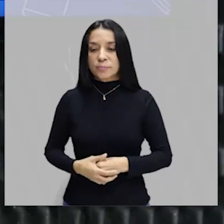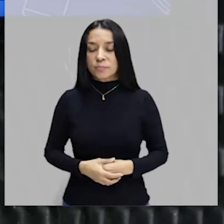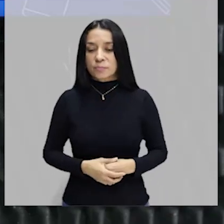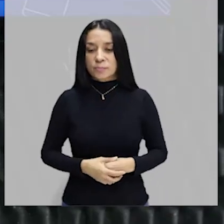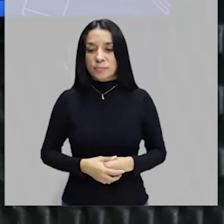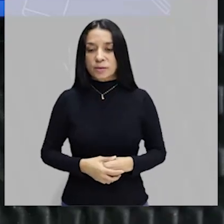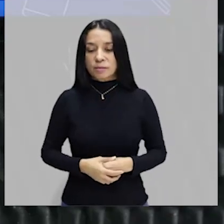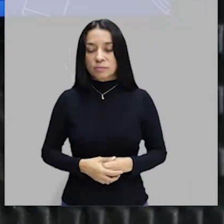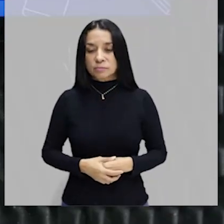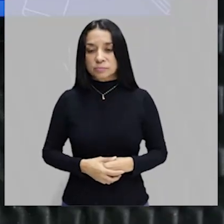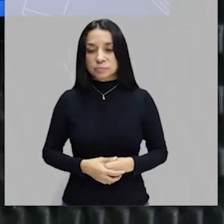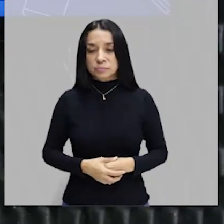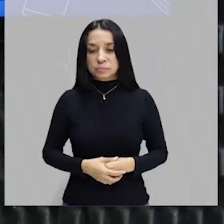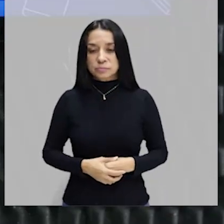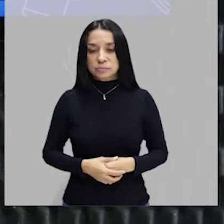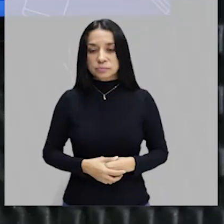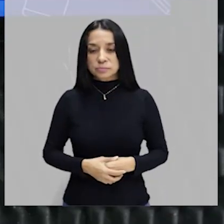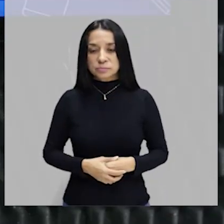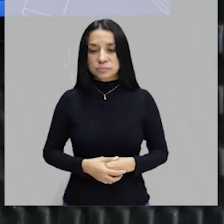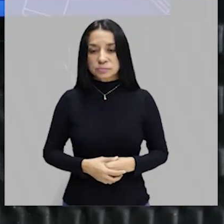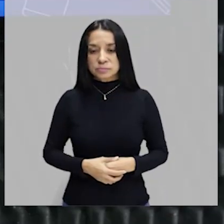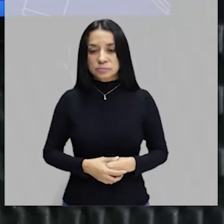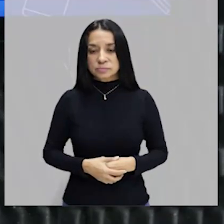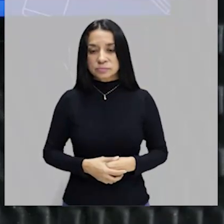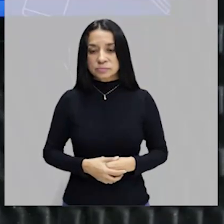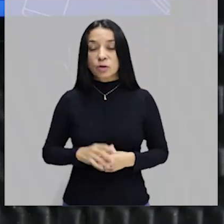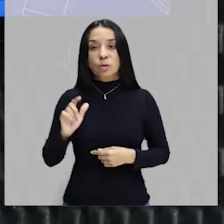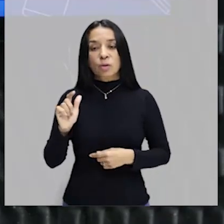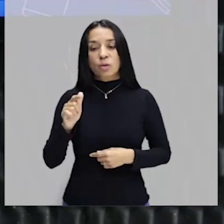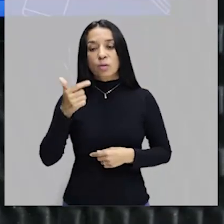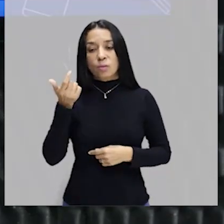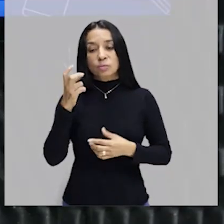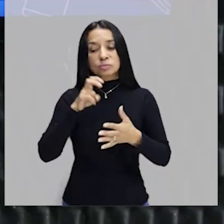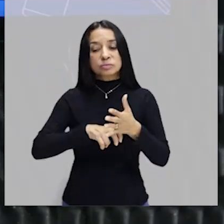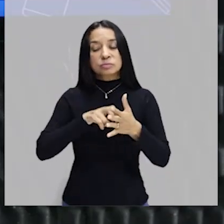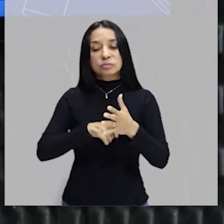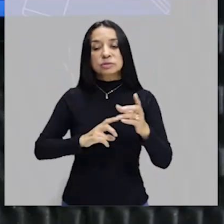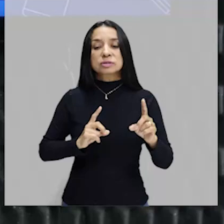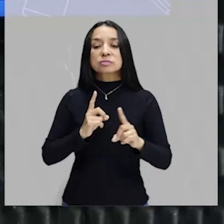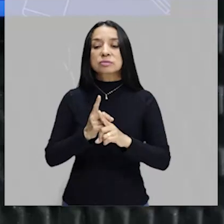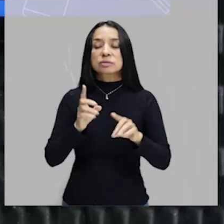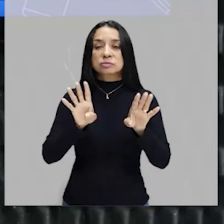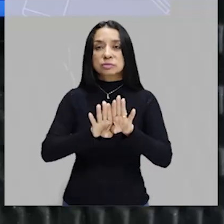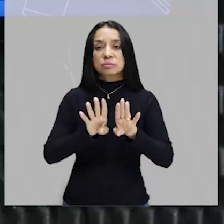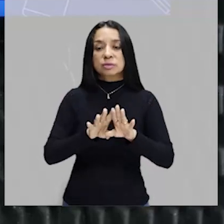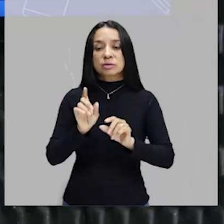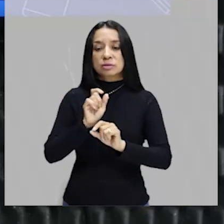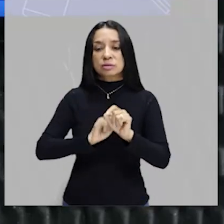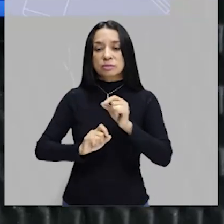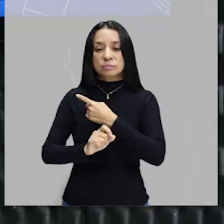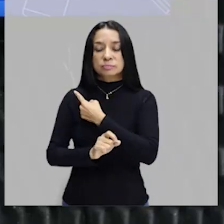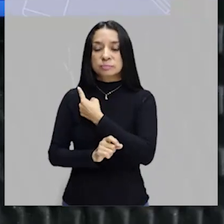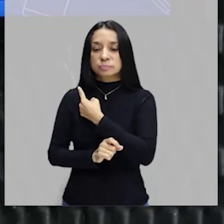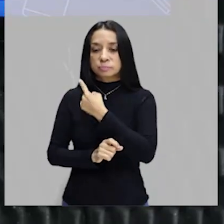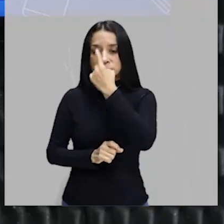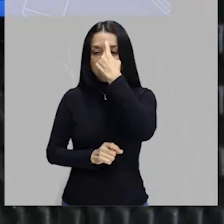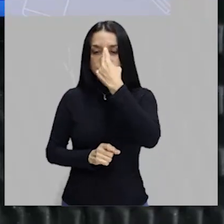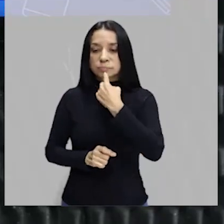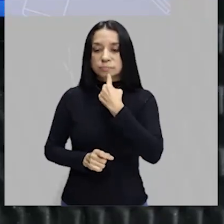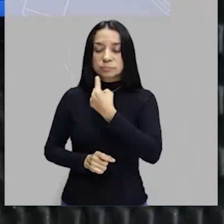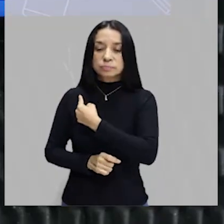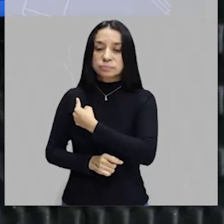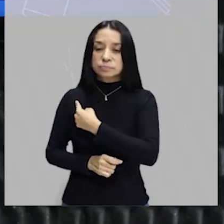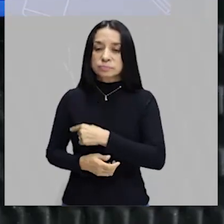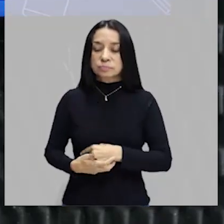tugeniensis, tá? Horrorin tugeniensis. Teve outros fósseis que foram encontrados também, que é o fóssil do